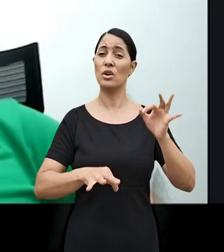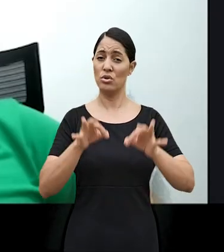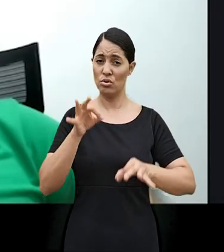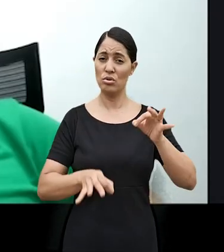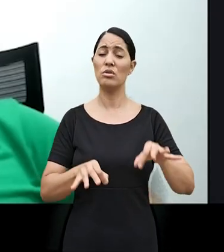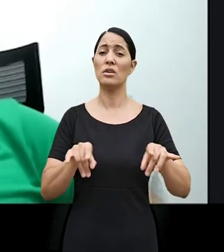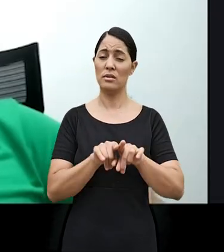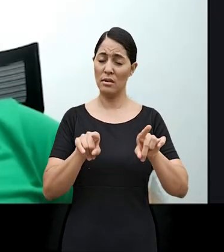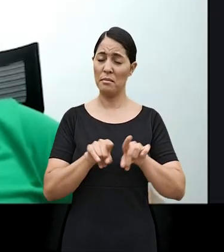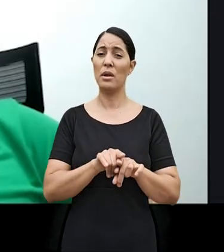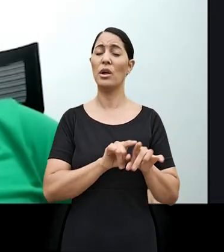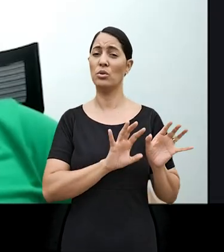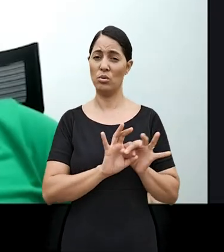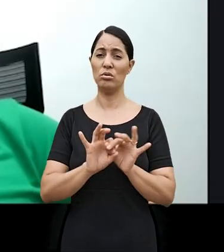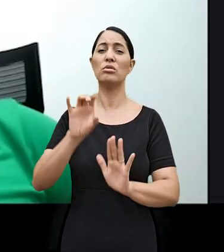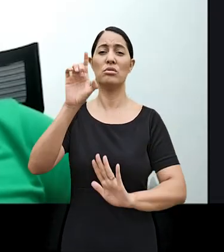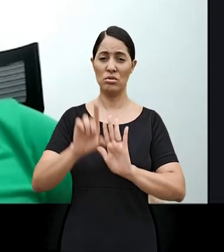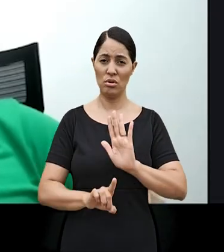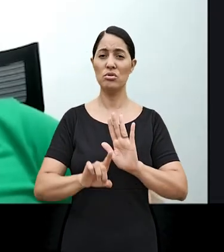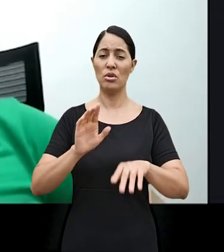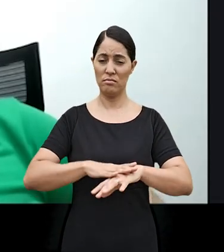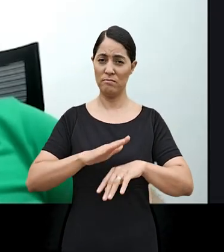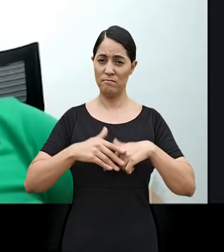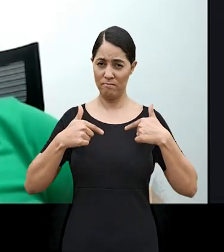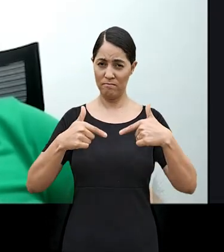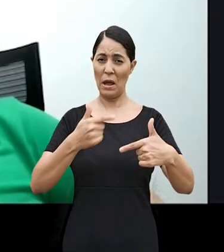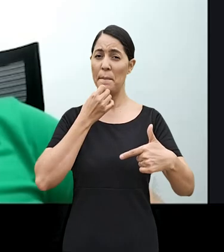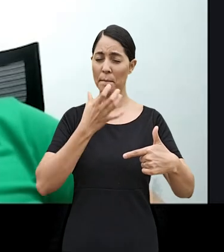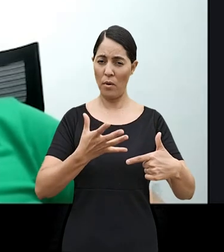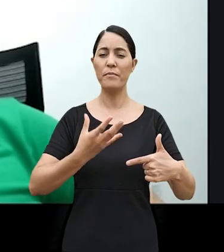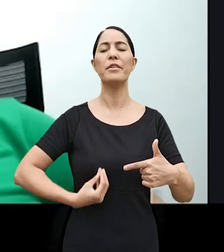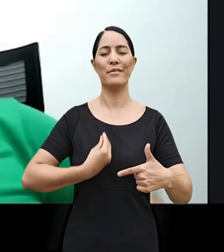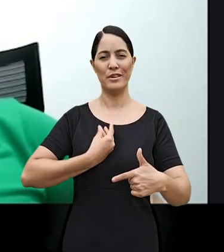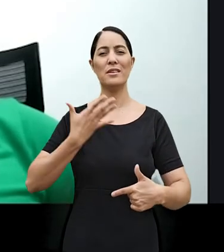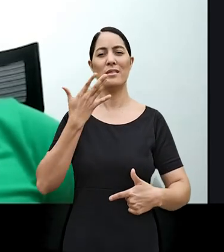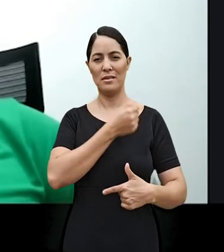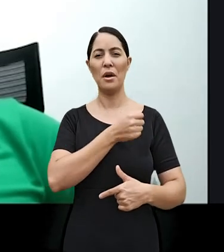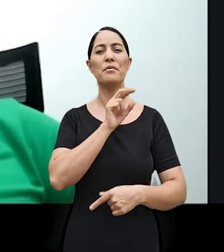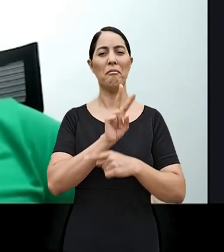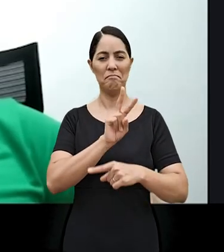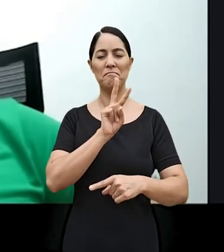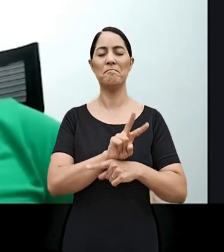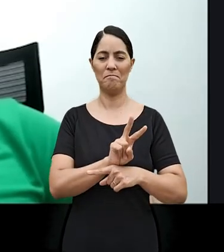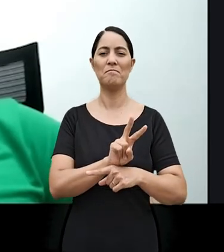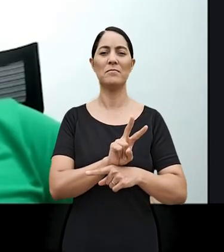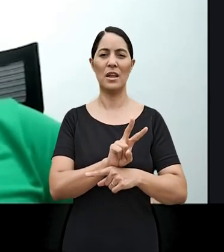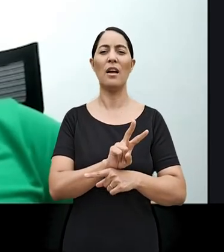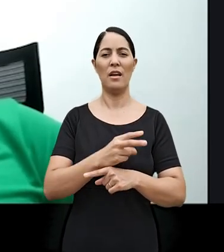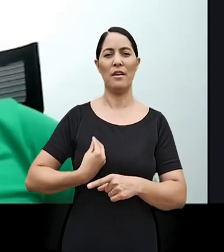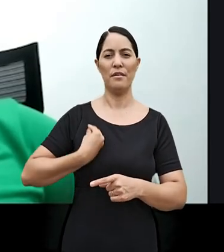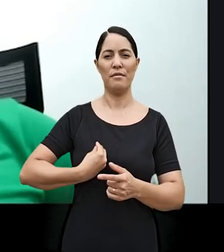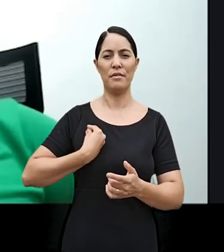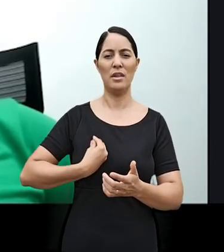transversal, e para compreendermos que o direito, quando bem aplicado, é capaz de salvar vidas, proteger ecossistemas